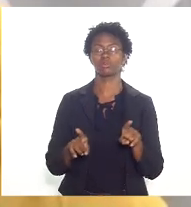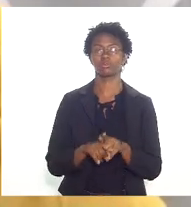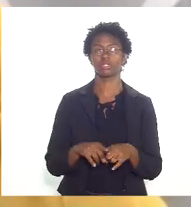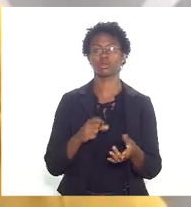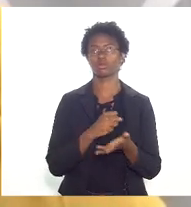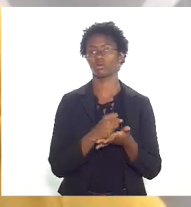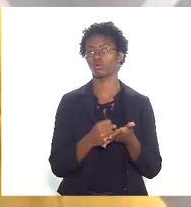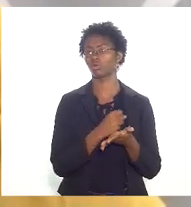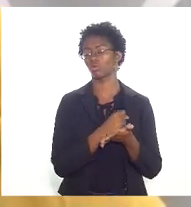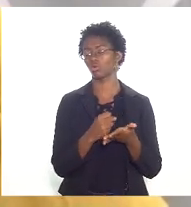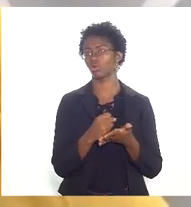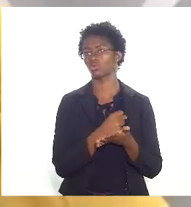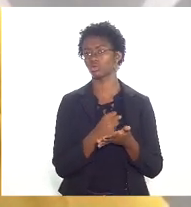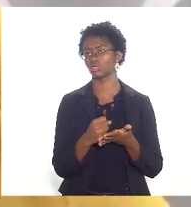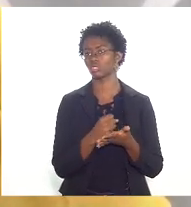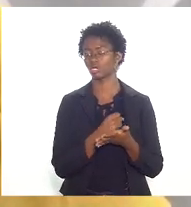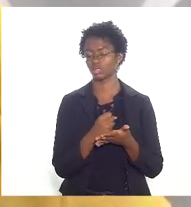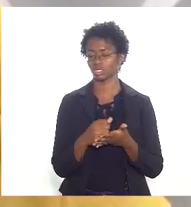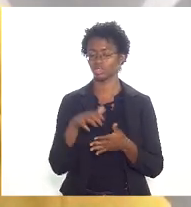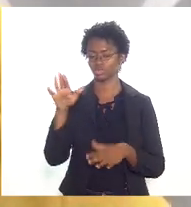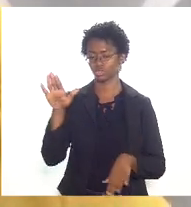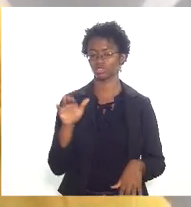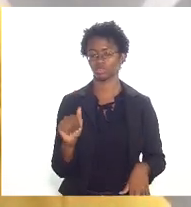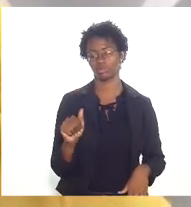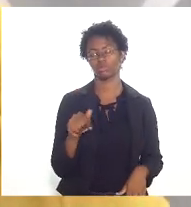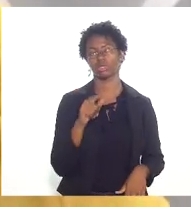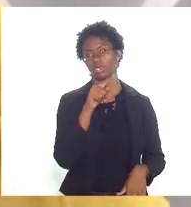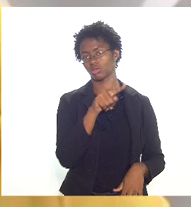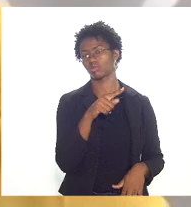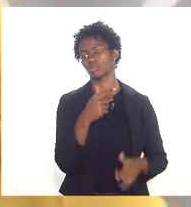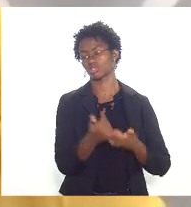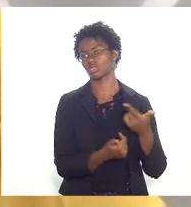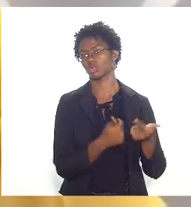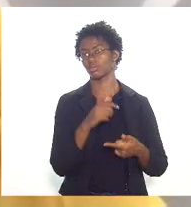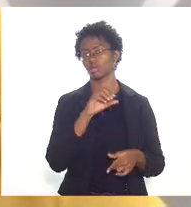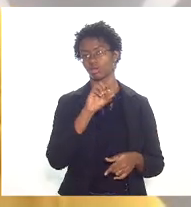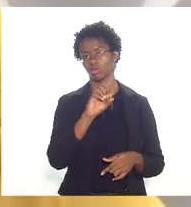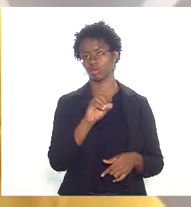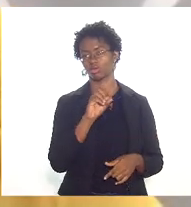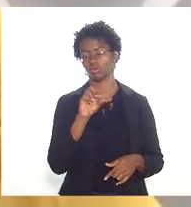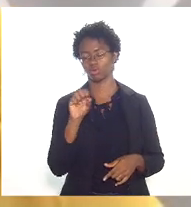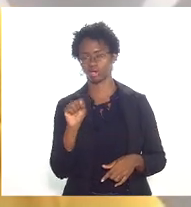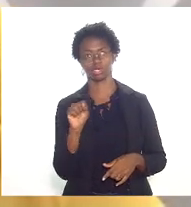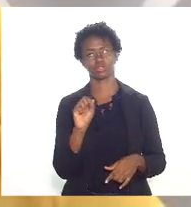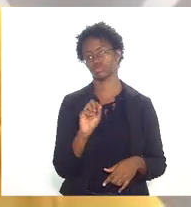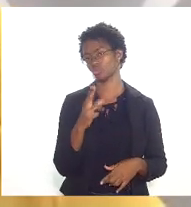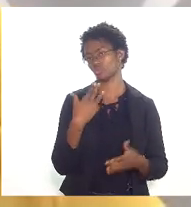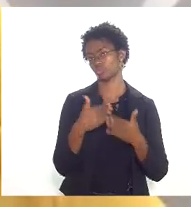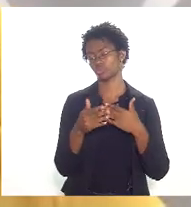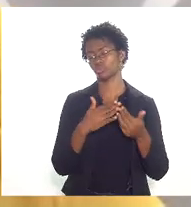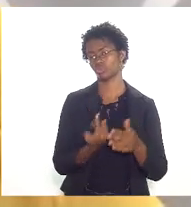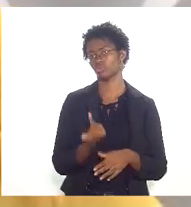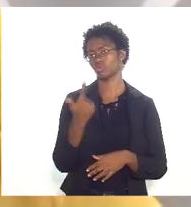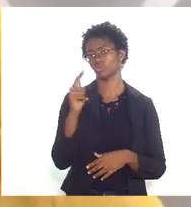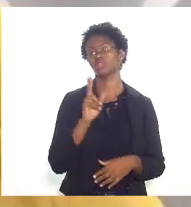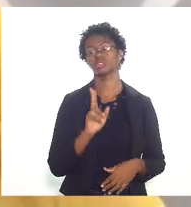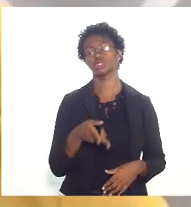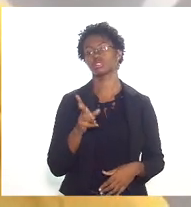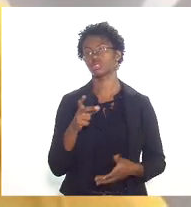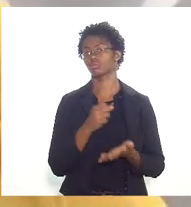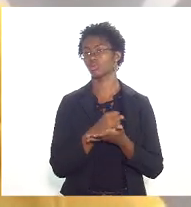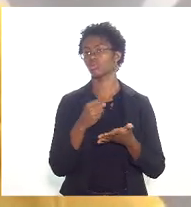contratar os serviços os serviços daquele posto seja para o s ou não contrata sempre